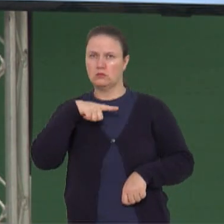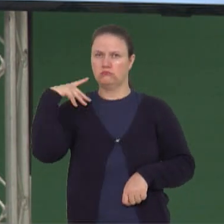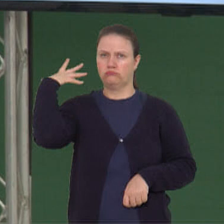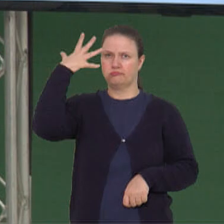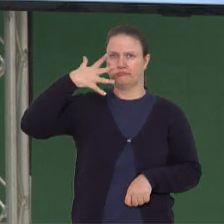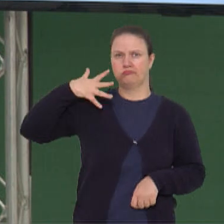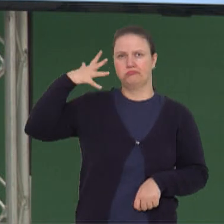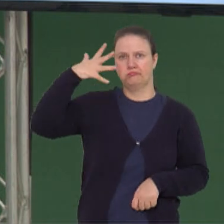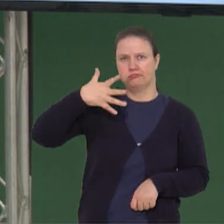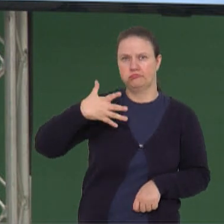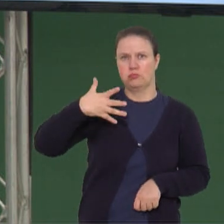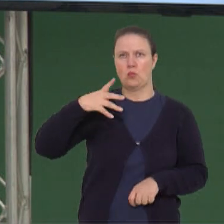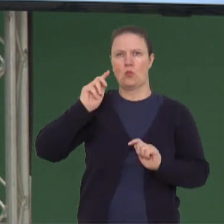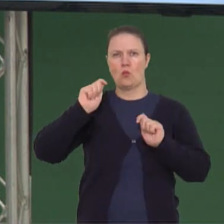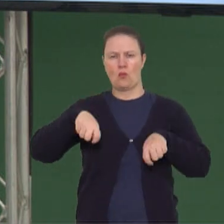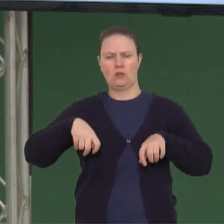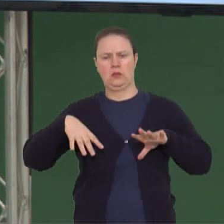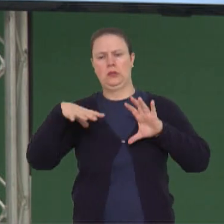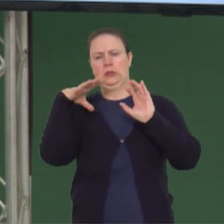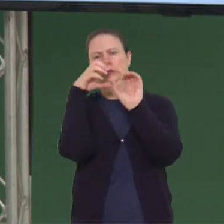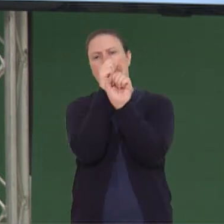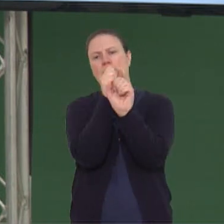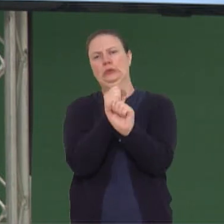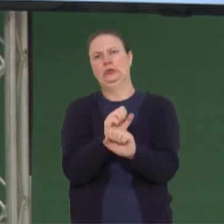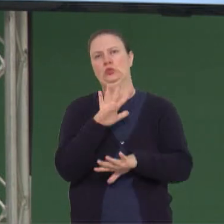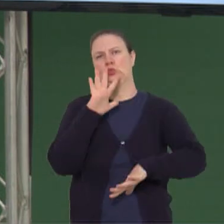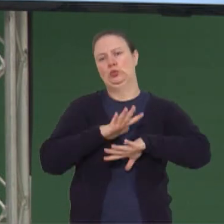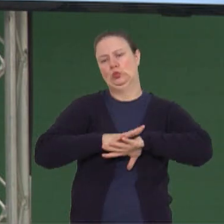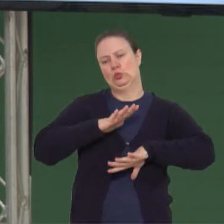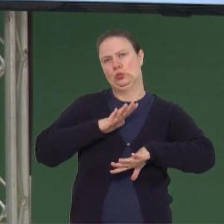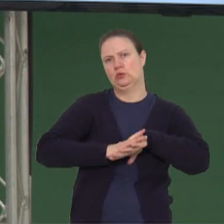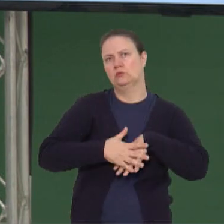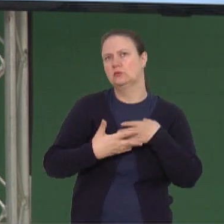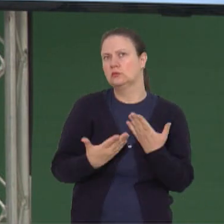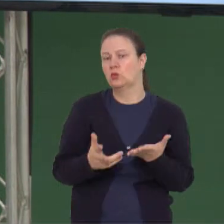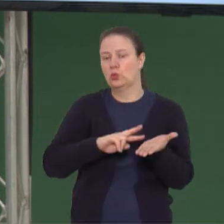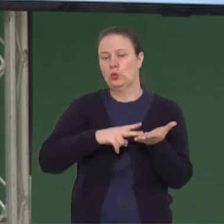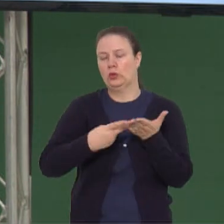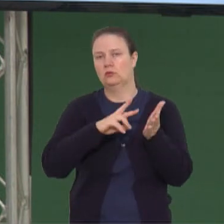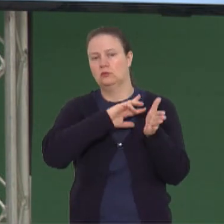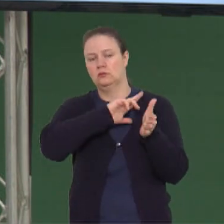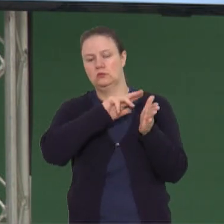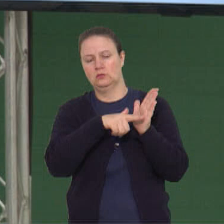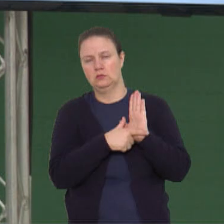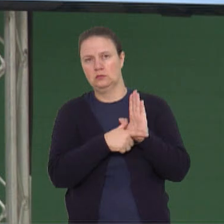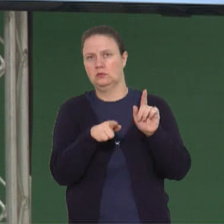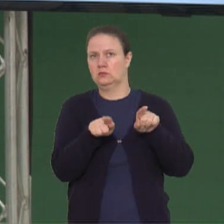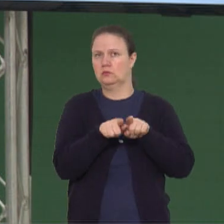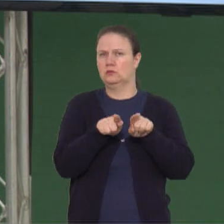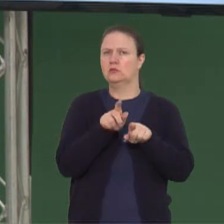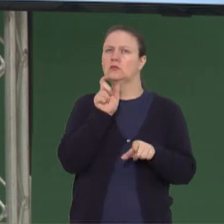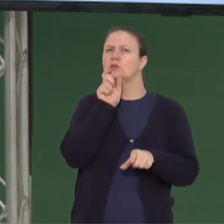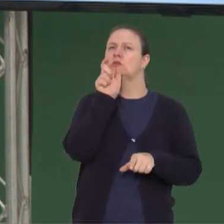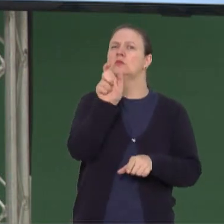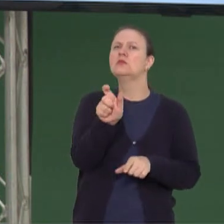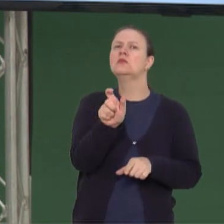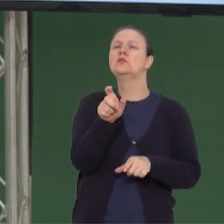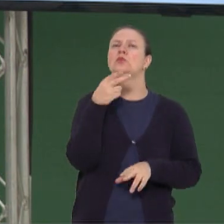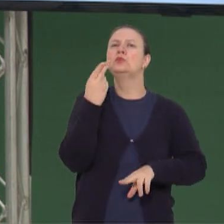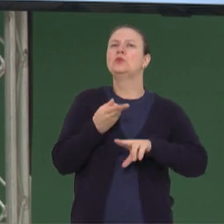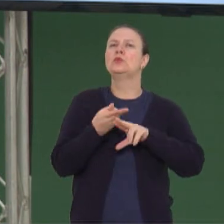discurso, cálculo matemático e outras traduções possíveis. A palavra que a maioria dos filósofos